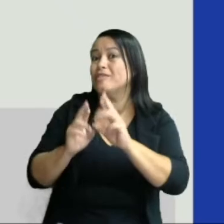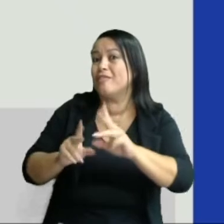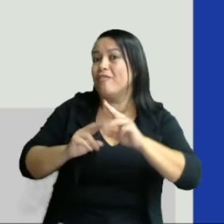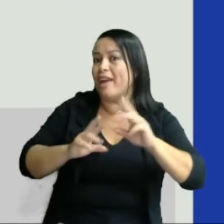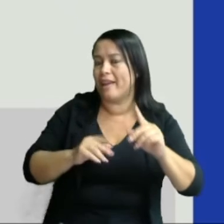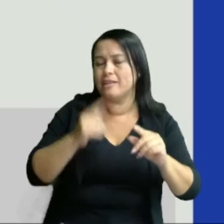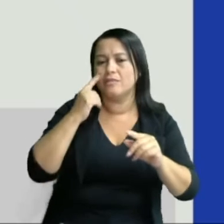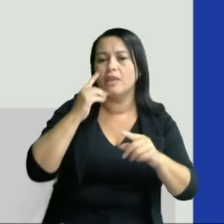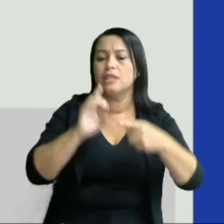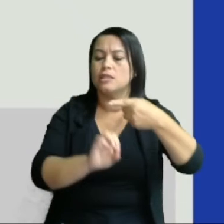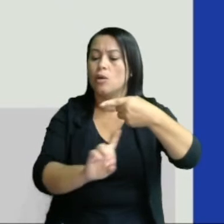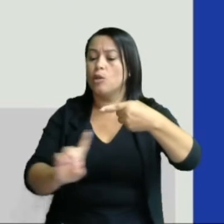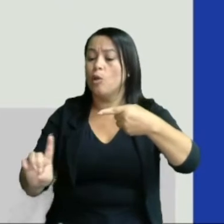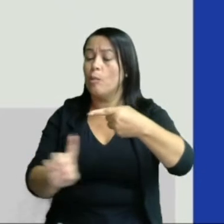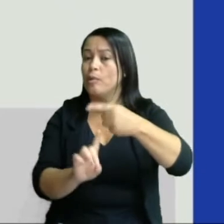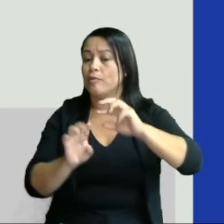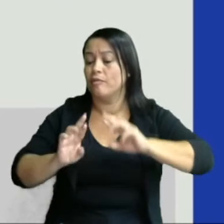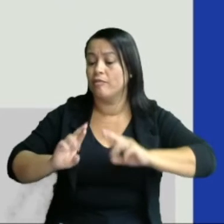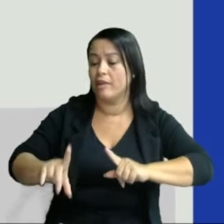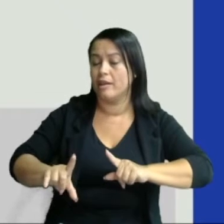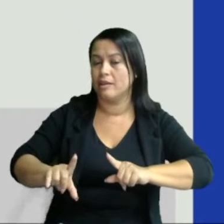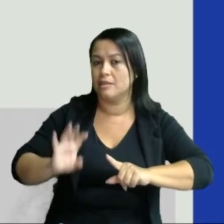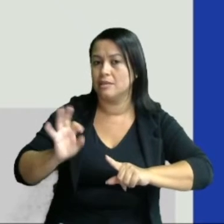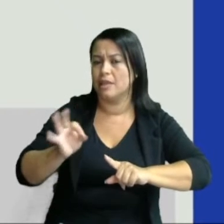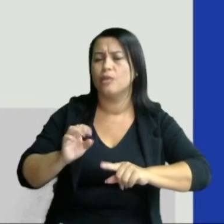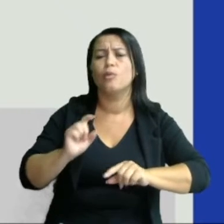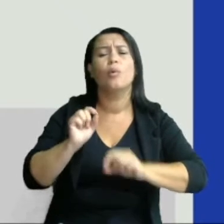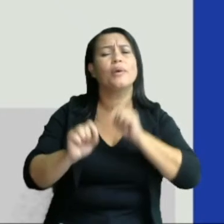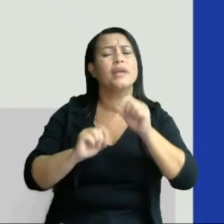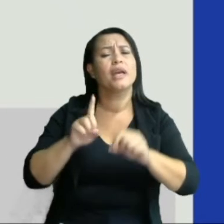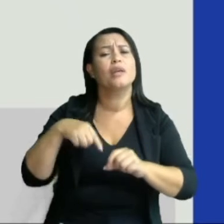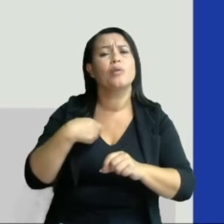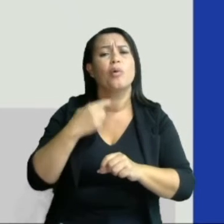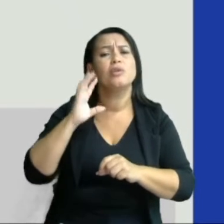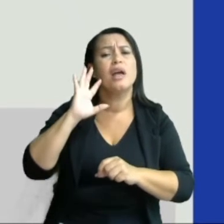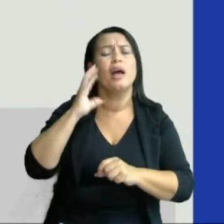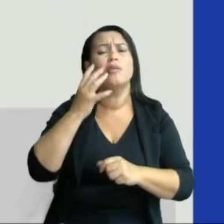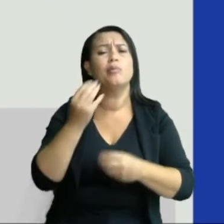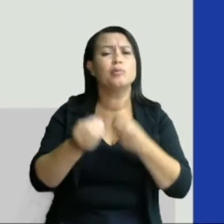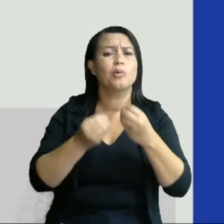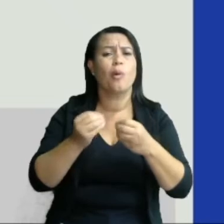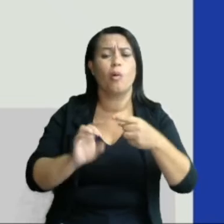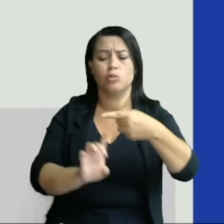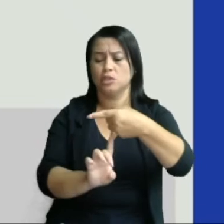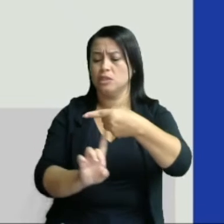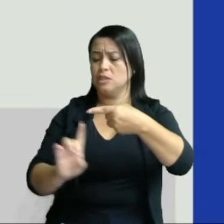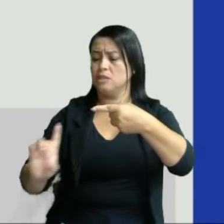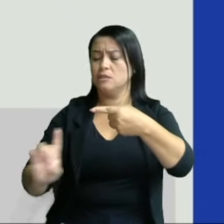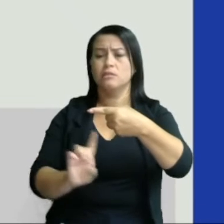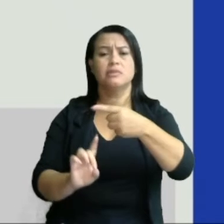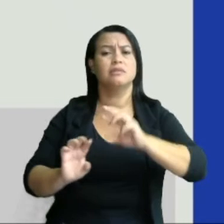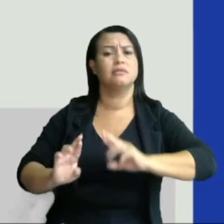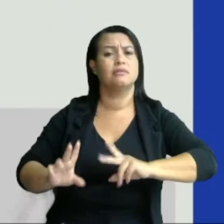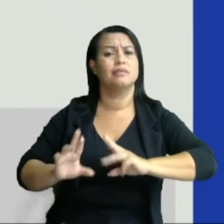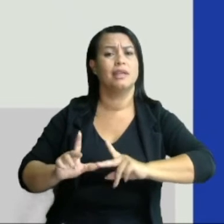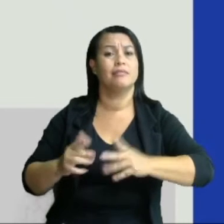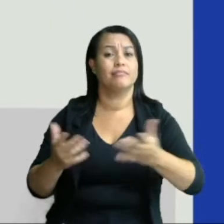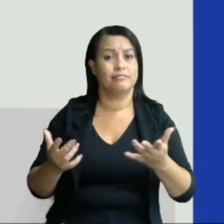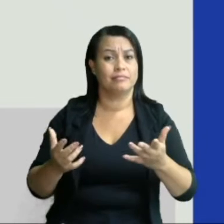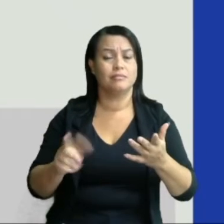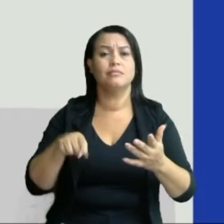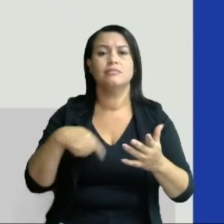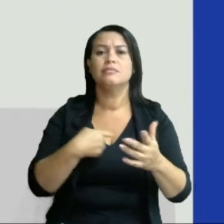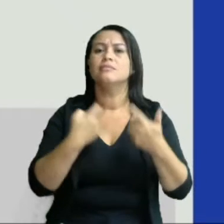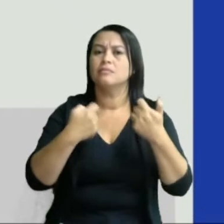são denominadores diferentes. O que é que a gente faz quando esses denominadores são diferentes?